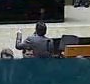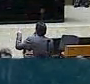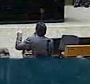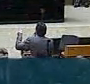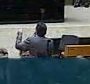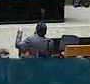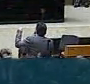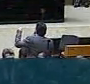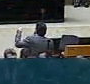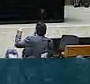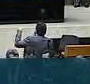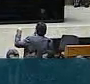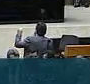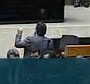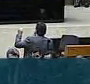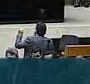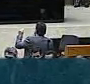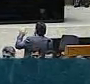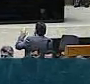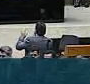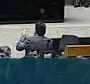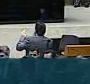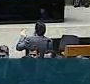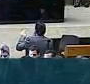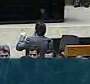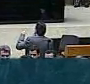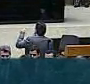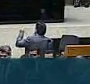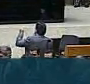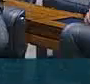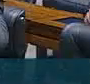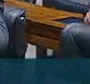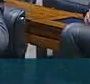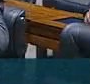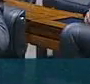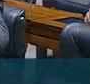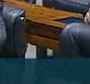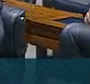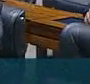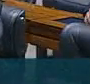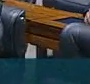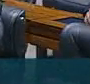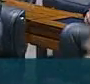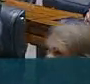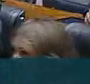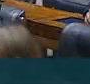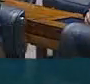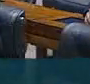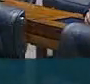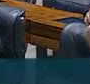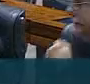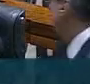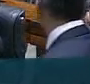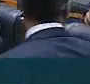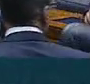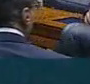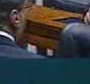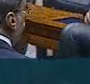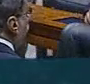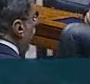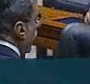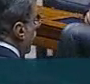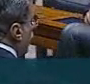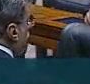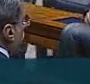-se o argumento que a partir daí vai se aguardar mais meia hora. Eu estou registrando para que, inclusive, isso fique como uma questão de ordem,